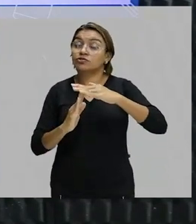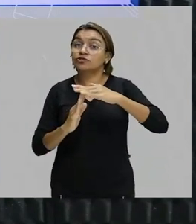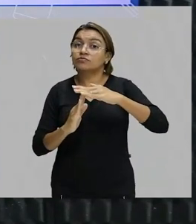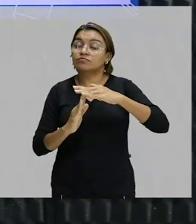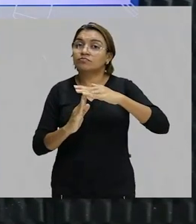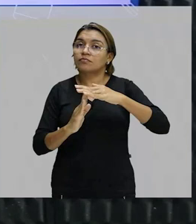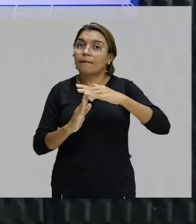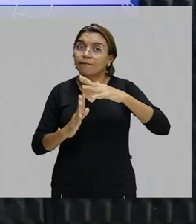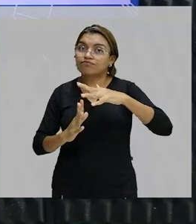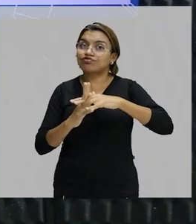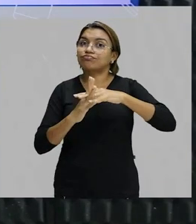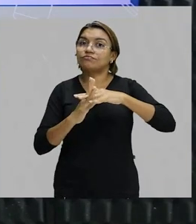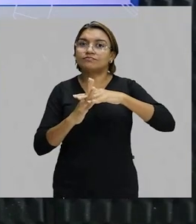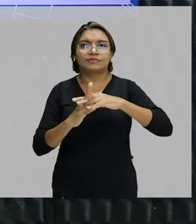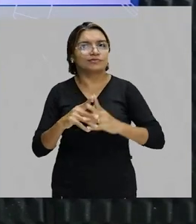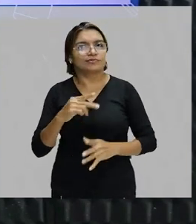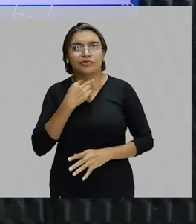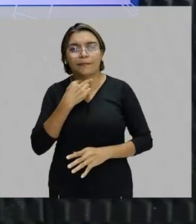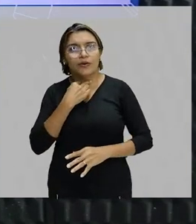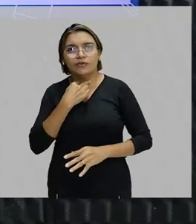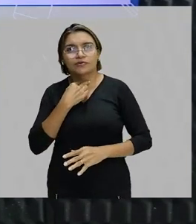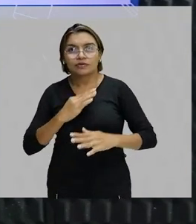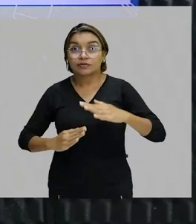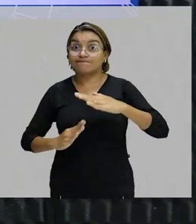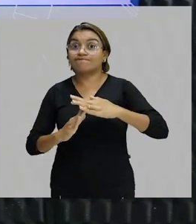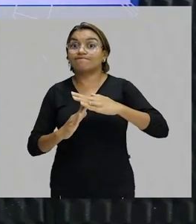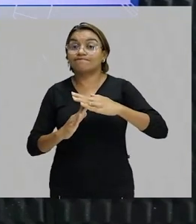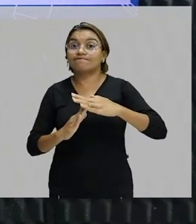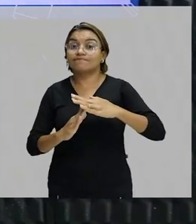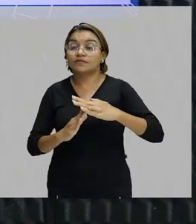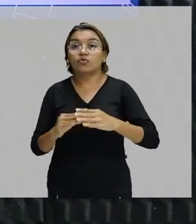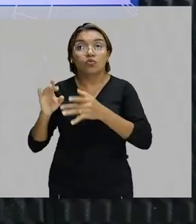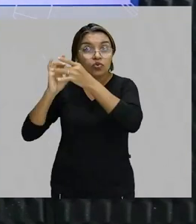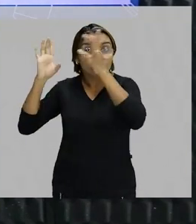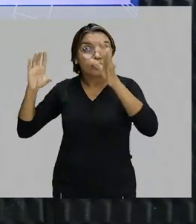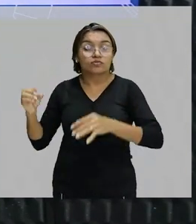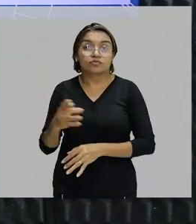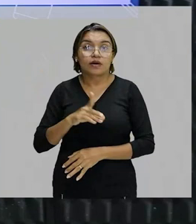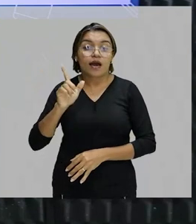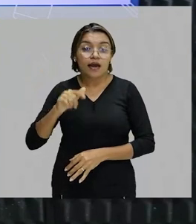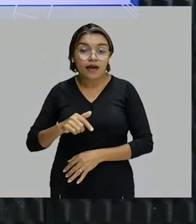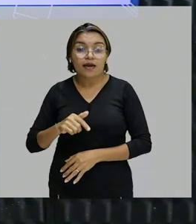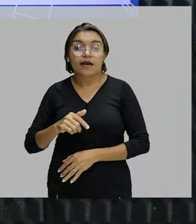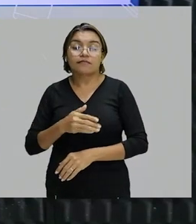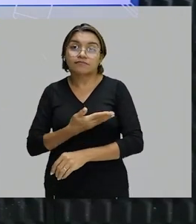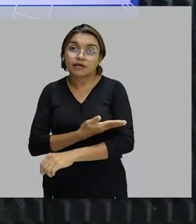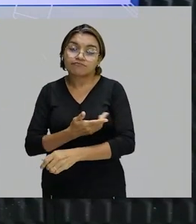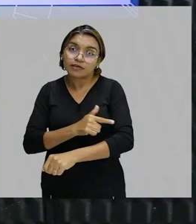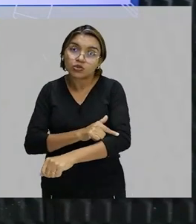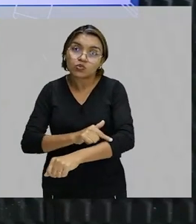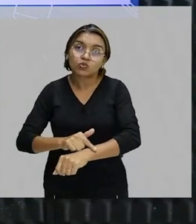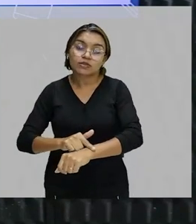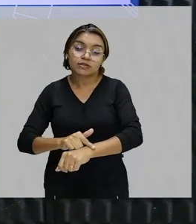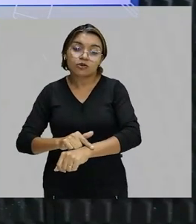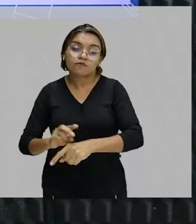limite não passar dele é o teto de gasto público o neoliberalismo chama isso de disciplina fiscal beleza Então se